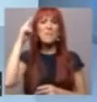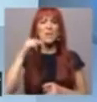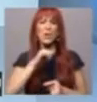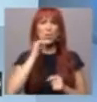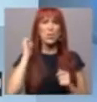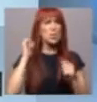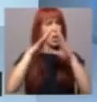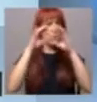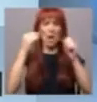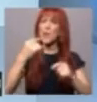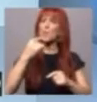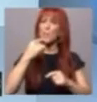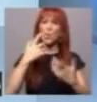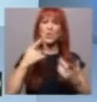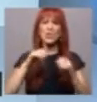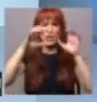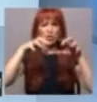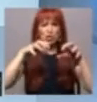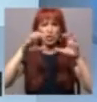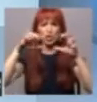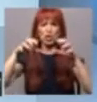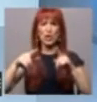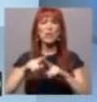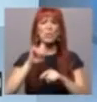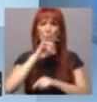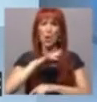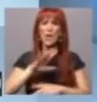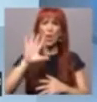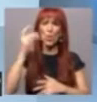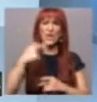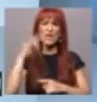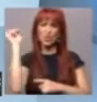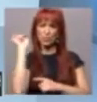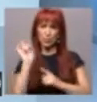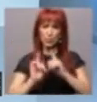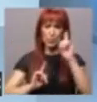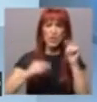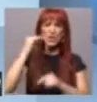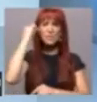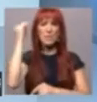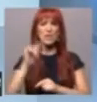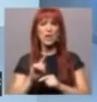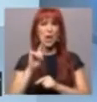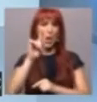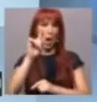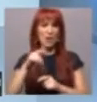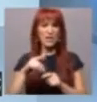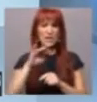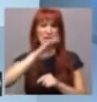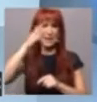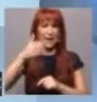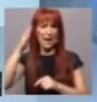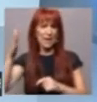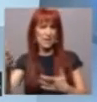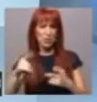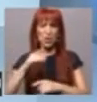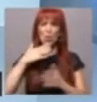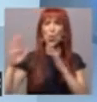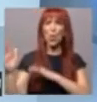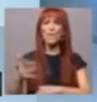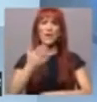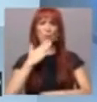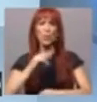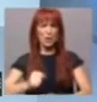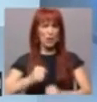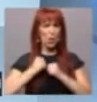períodos de céu muito nublado, aguaceiros e condições favoráveis à ocorrência de trovoada, em especial nas vertentes norte e nas terras altas. O vento será